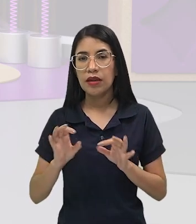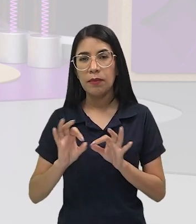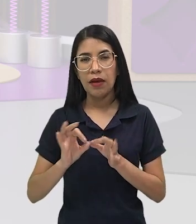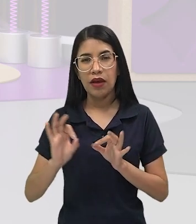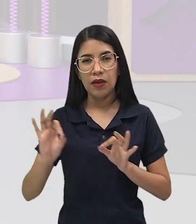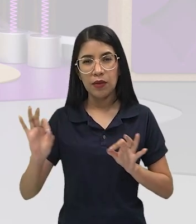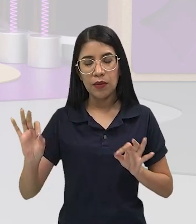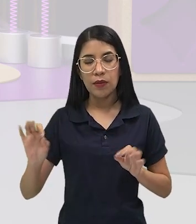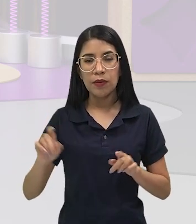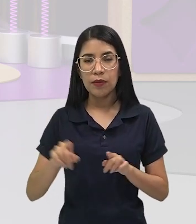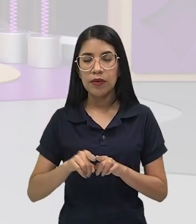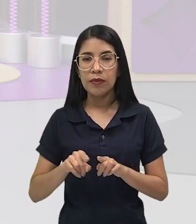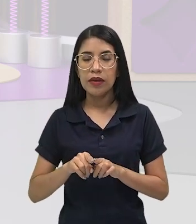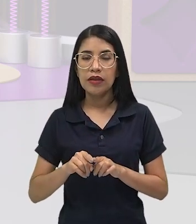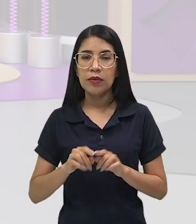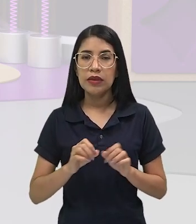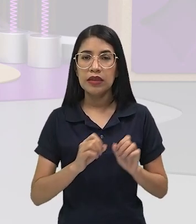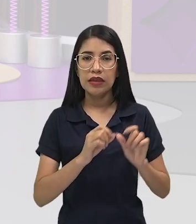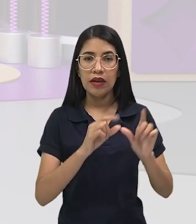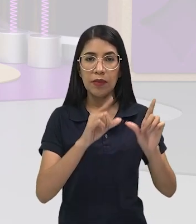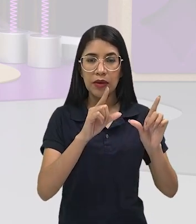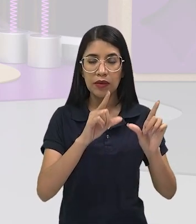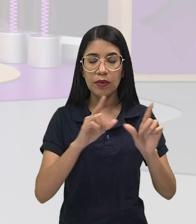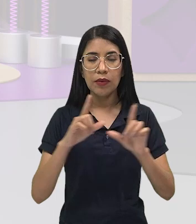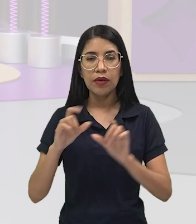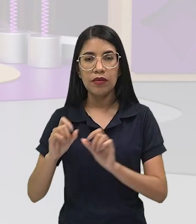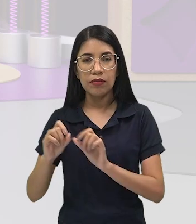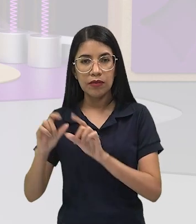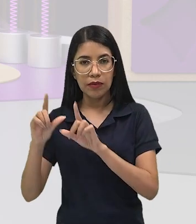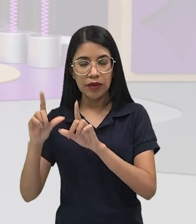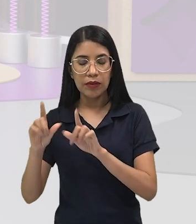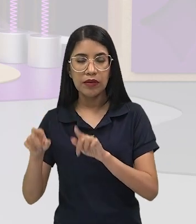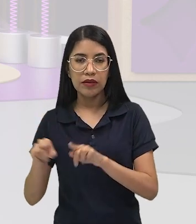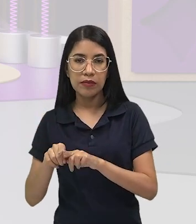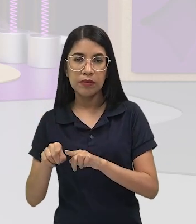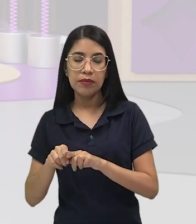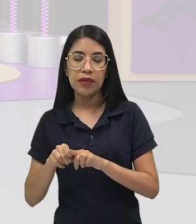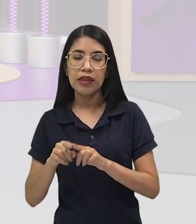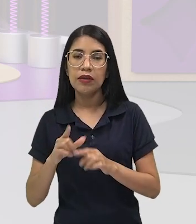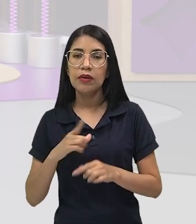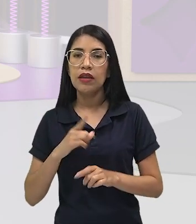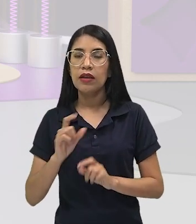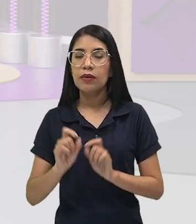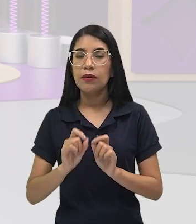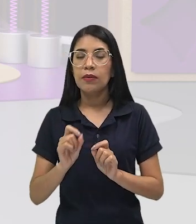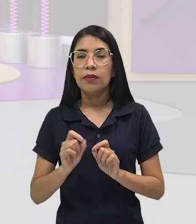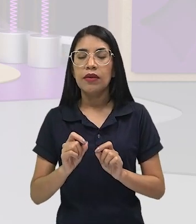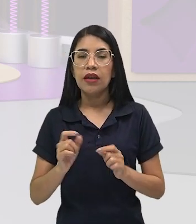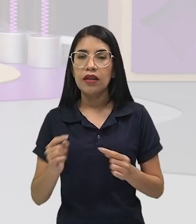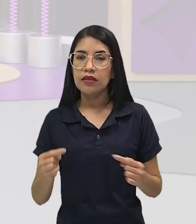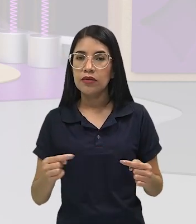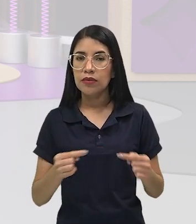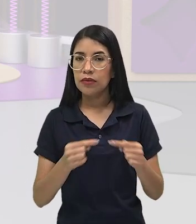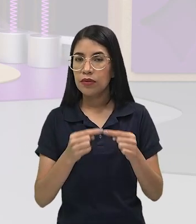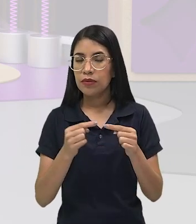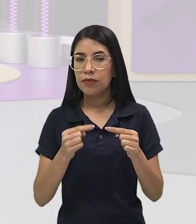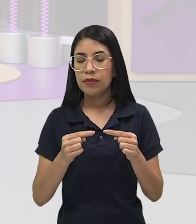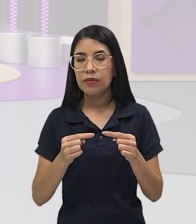maior. Então, aumentou uma, a outra também aumentou. Então, você está diante de grandezas